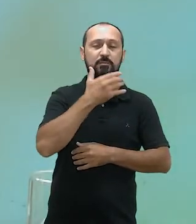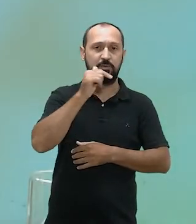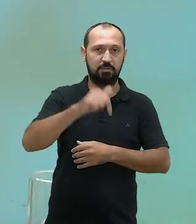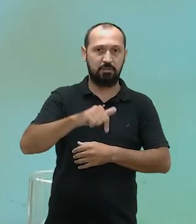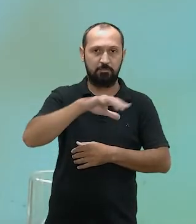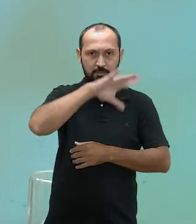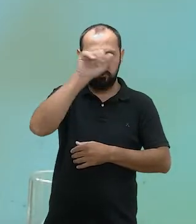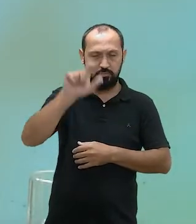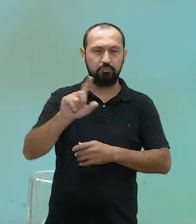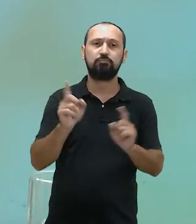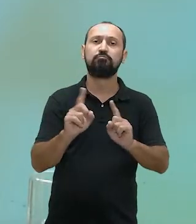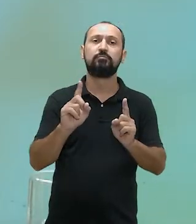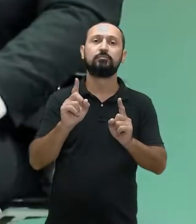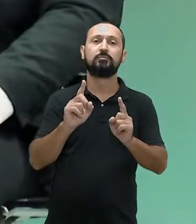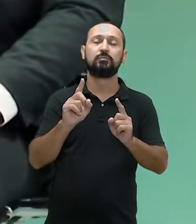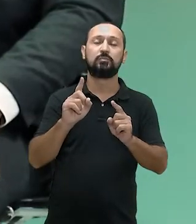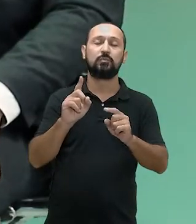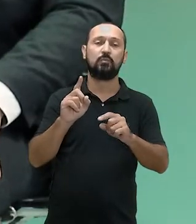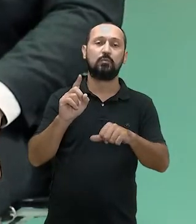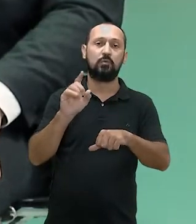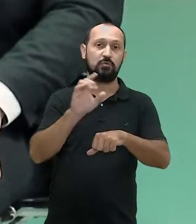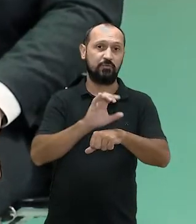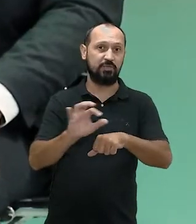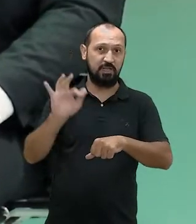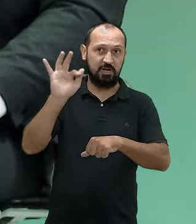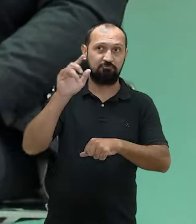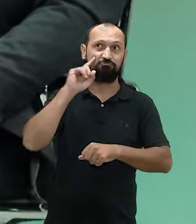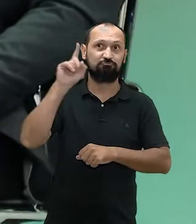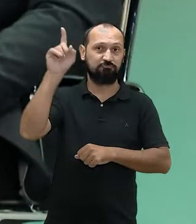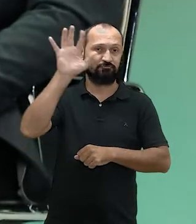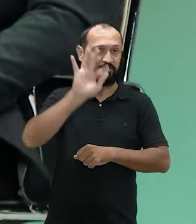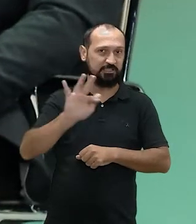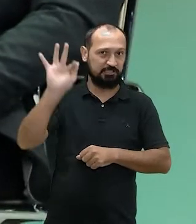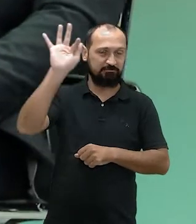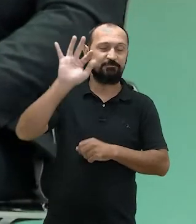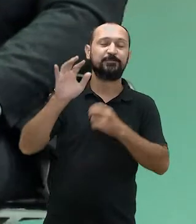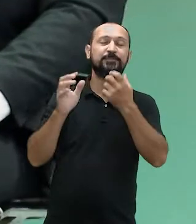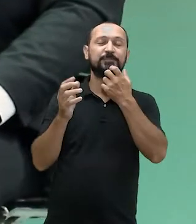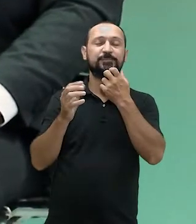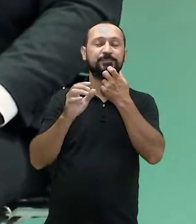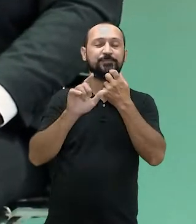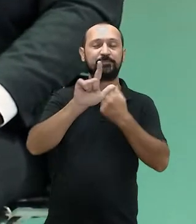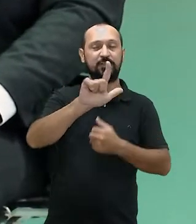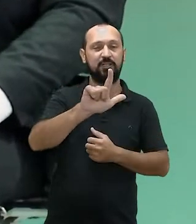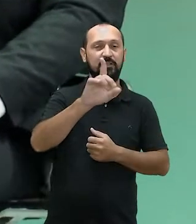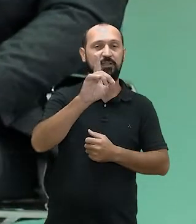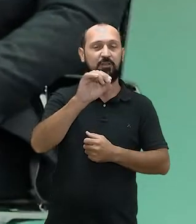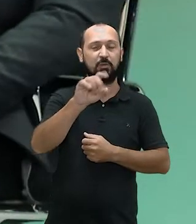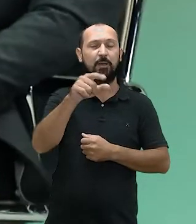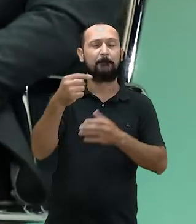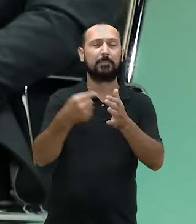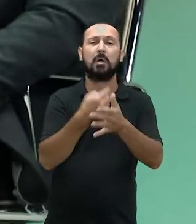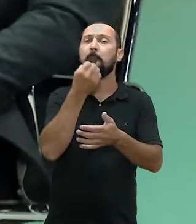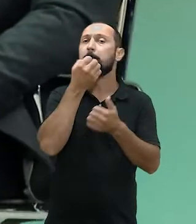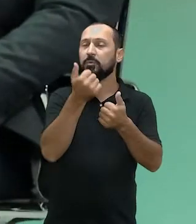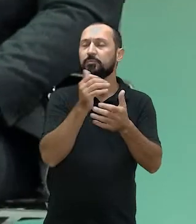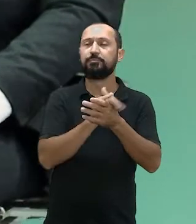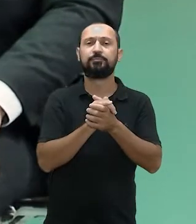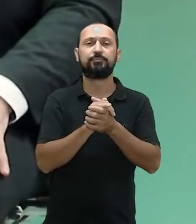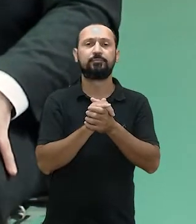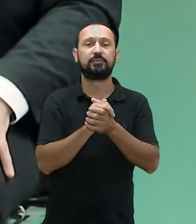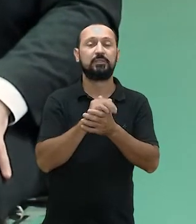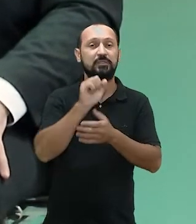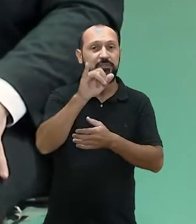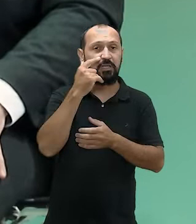2020. Aqui em Mato Grosso do Sul? Não, no orçamento da União. Em relação ao LDO, inclusive essa pergunta é muito boa, em relação